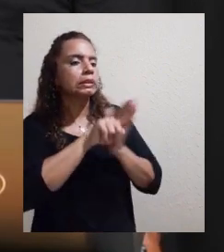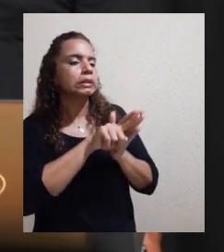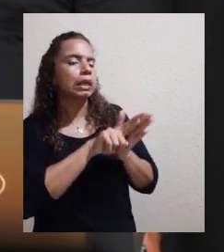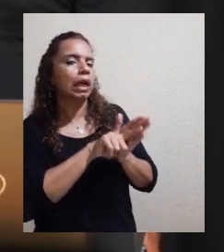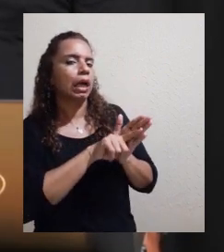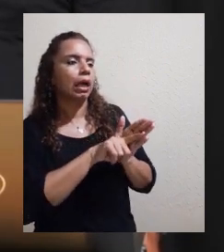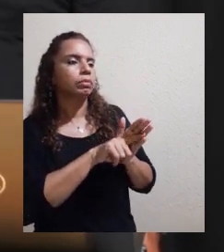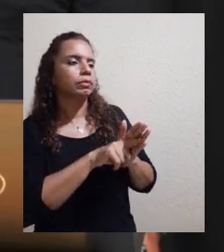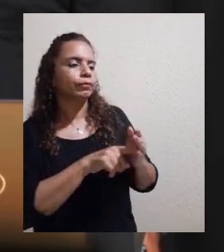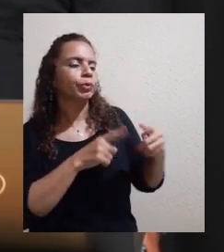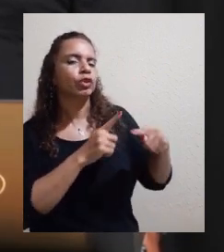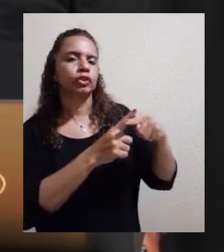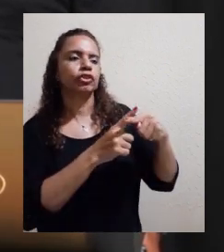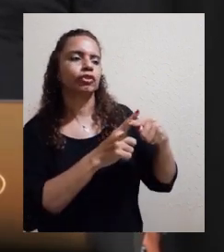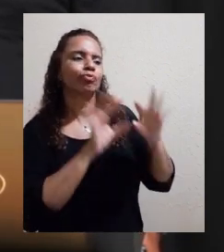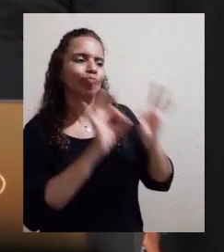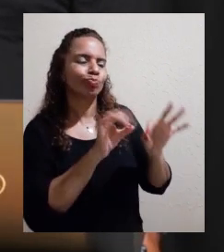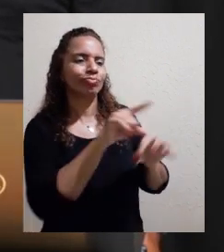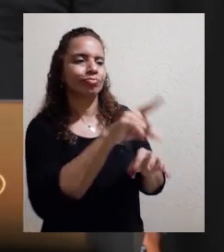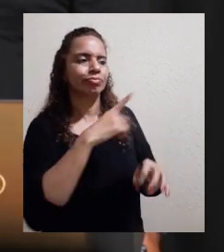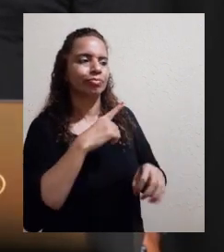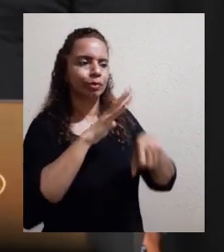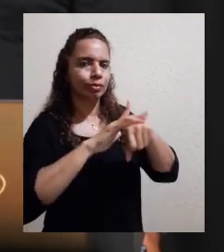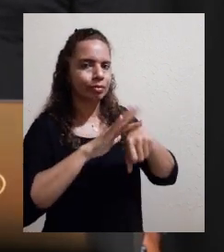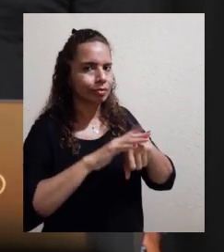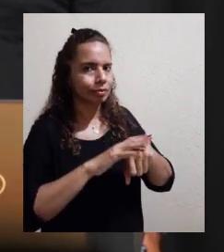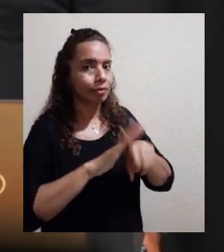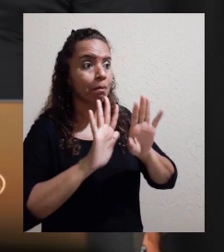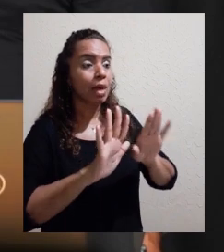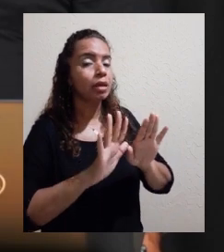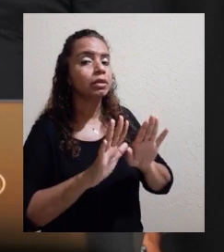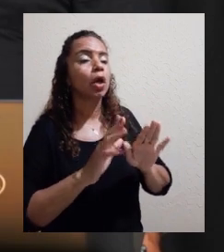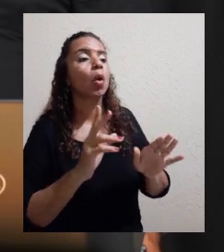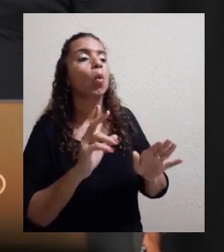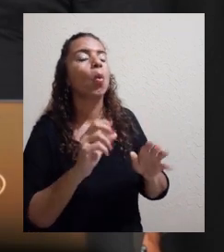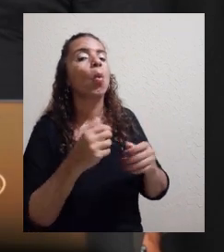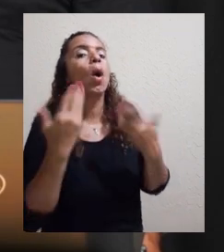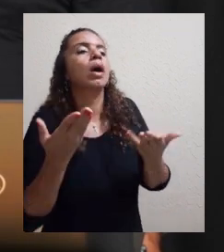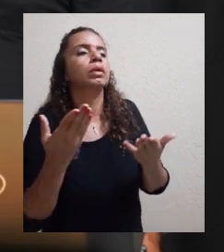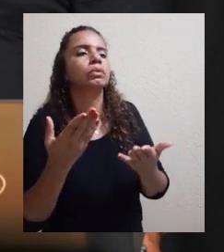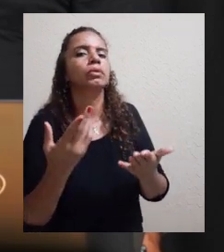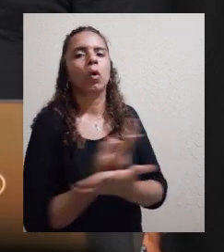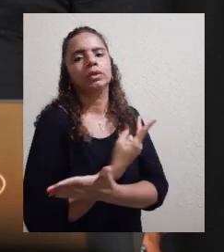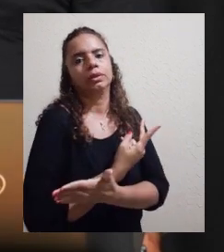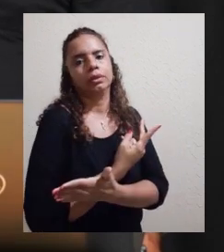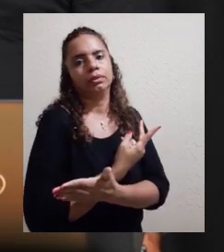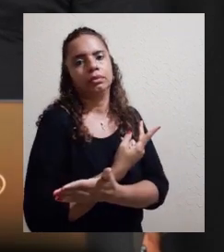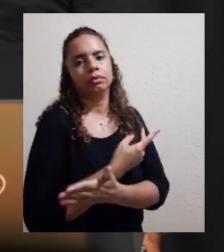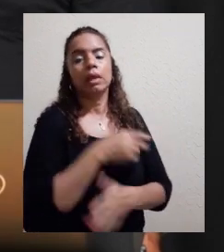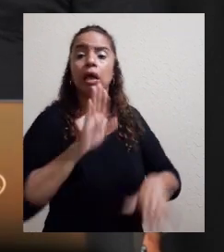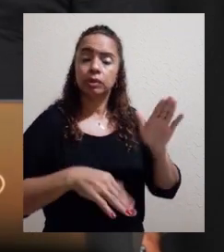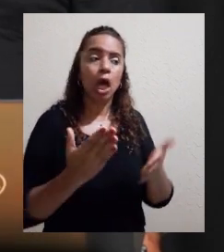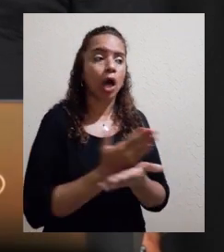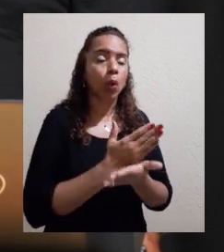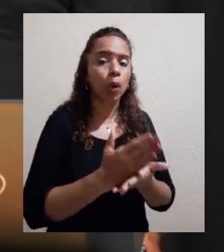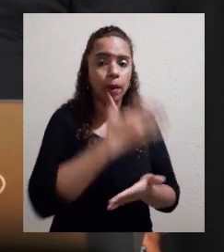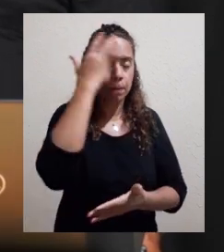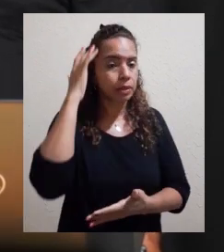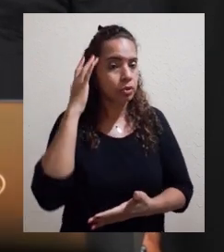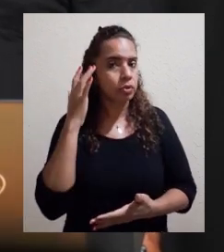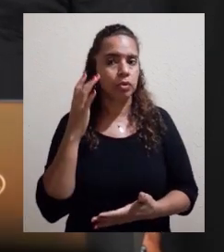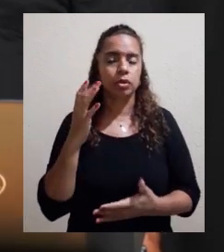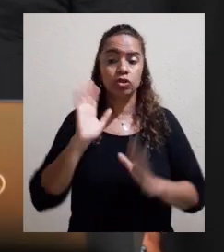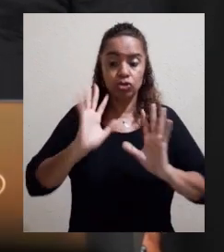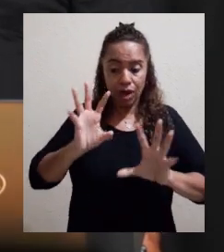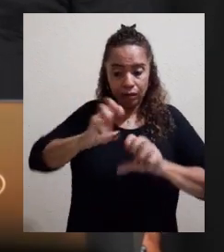mais importante. Potencialmente, pessoas que estão no período de incubação, elas, em sua maioria, não estão transmitindo ainda o vírus,